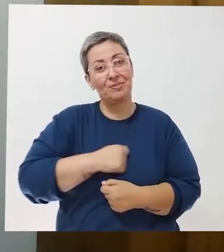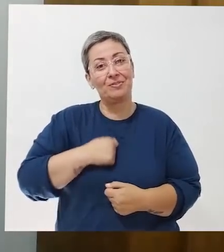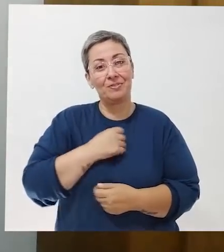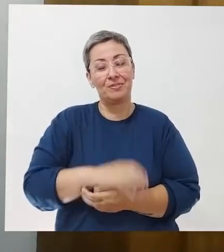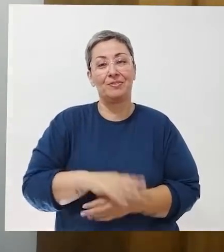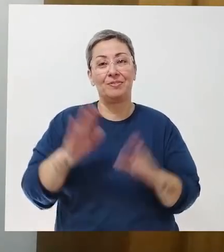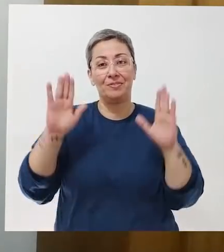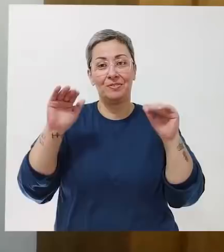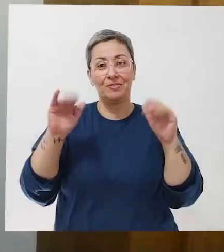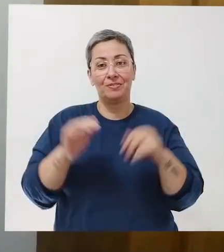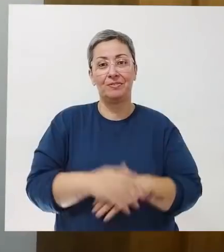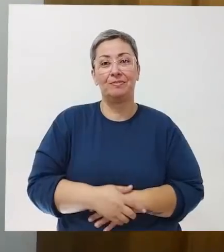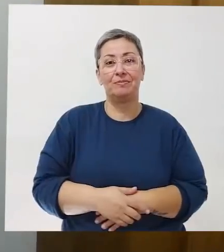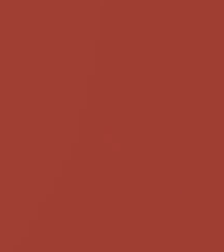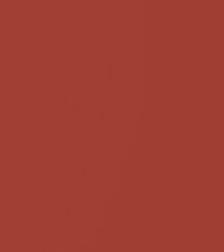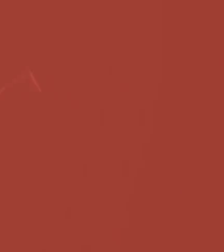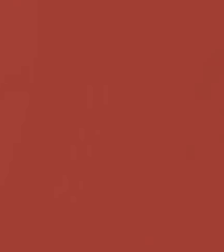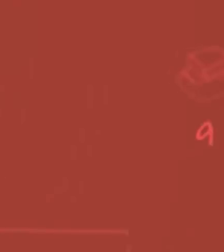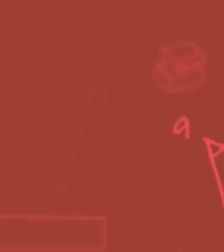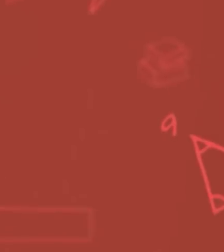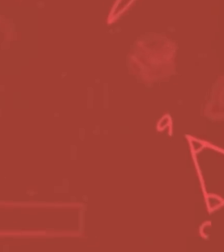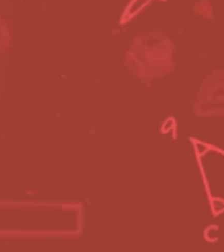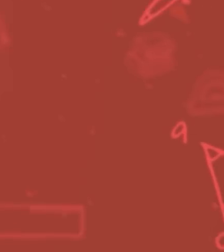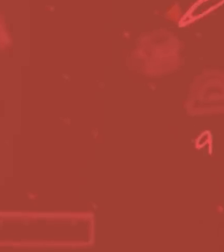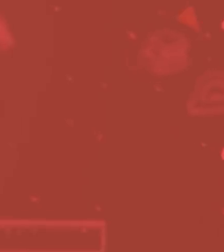saudade. Tchau, tchau!